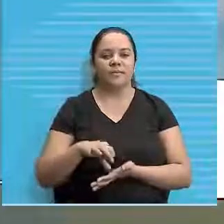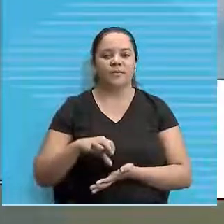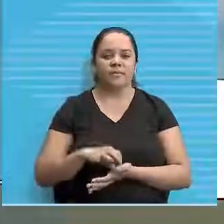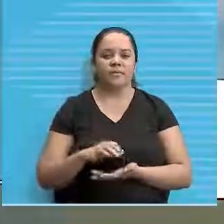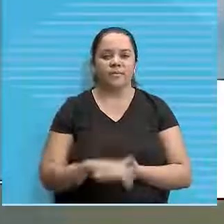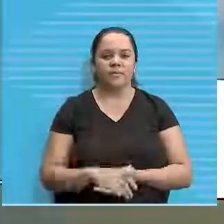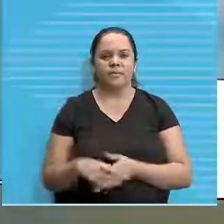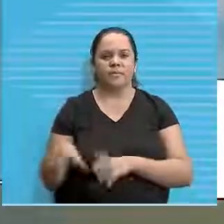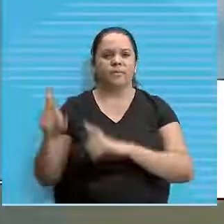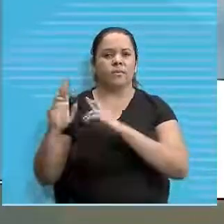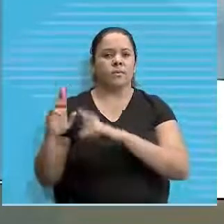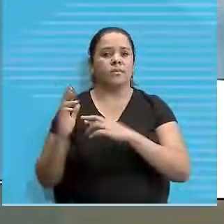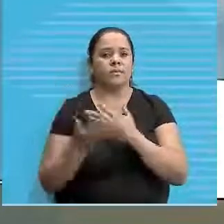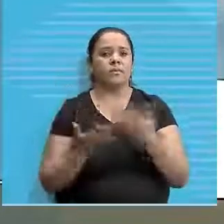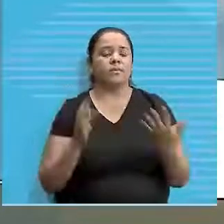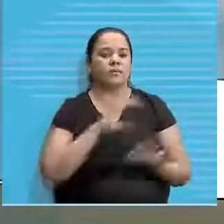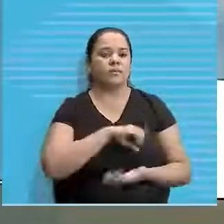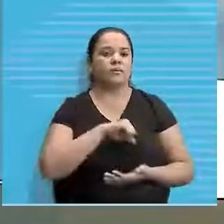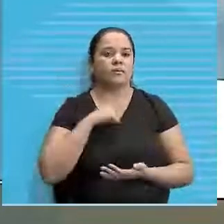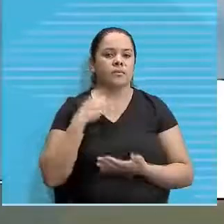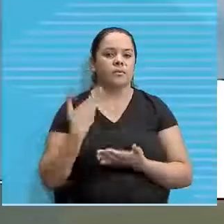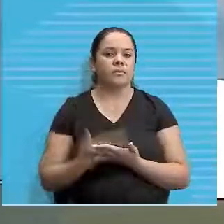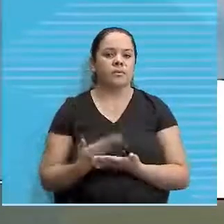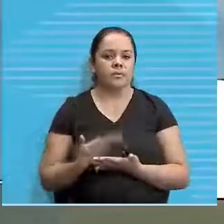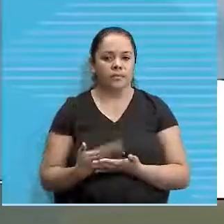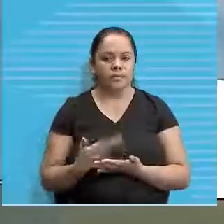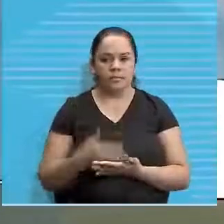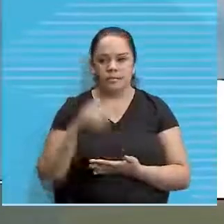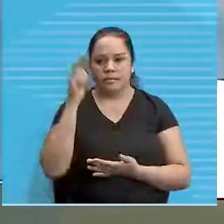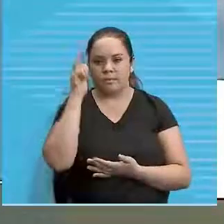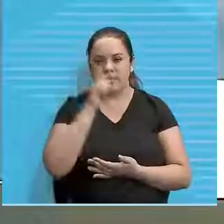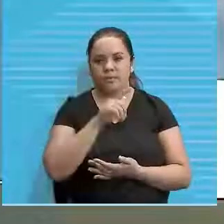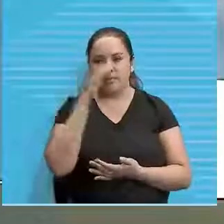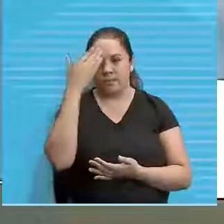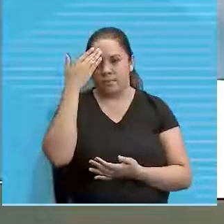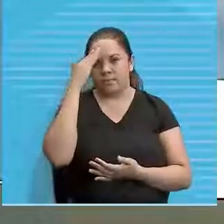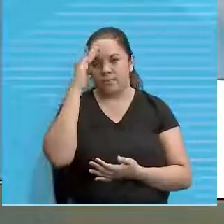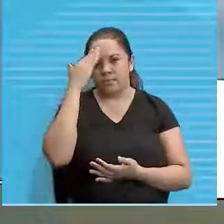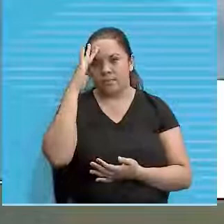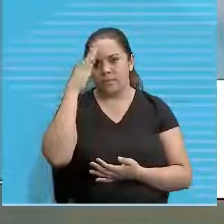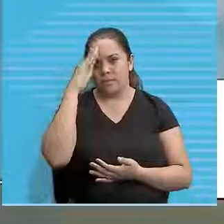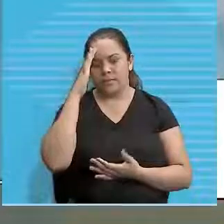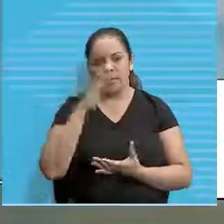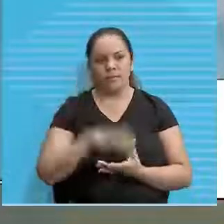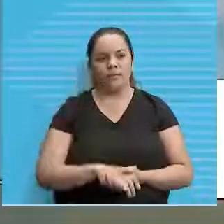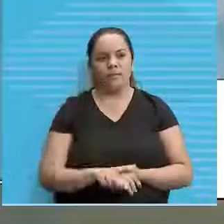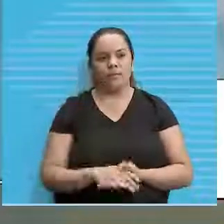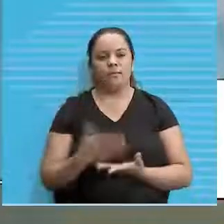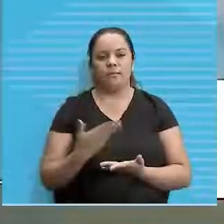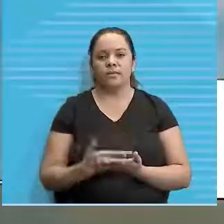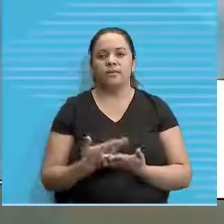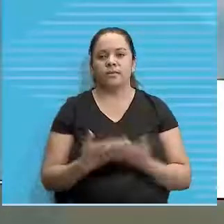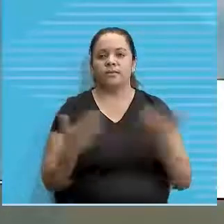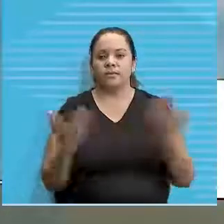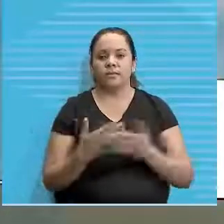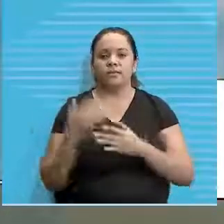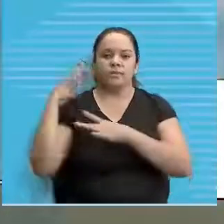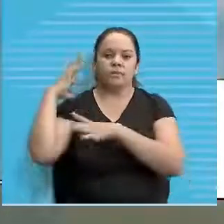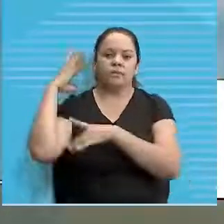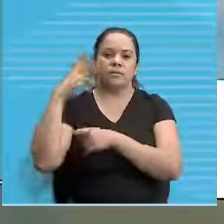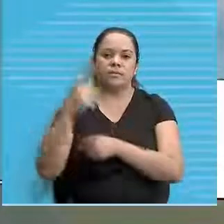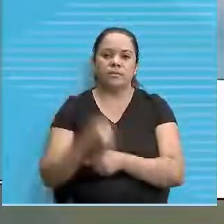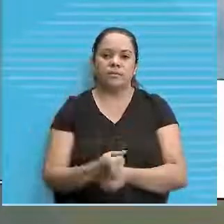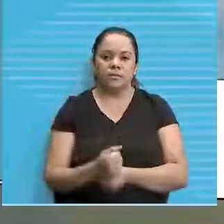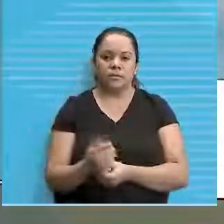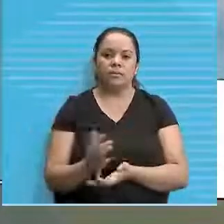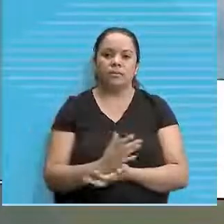Eu espero que vocês tenham gostado da aula, que vocês tenham conseguido entender. A nossa aula de hoje, ela foi uma revisão de alguns pontos que a gente